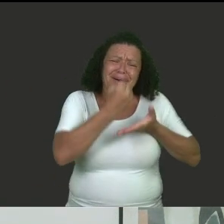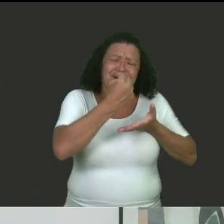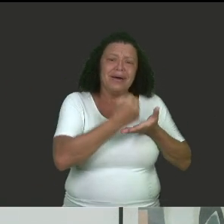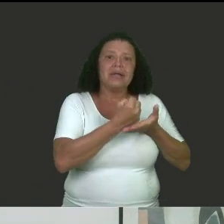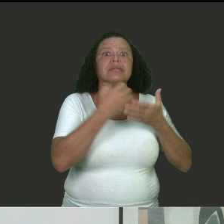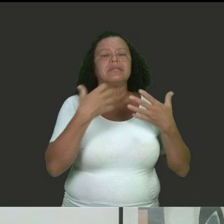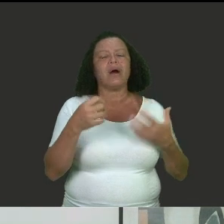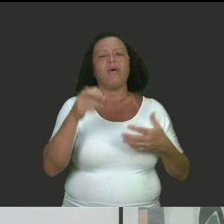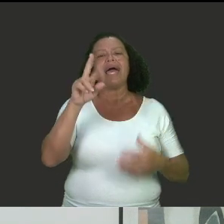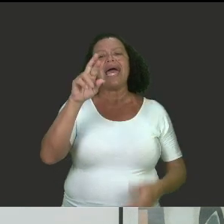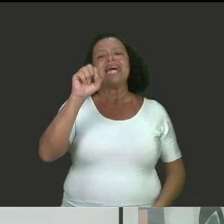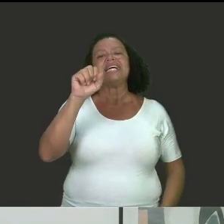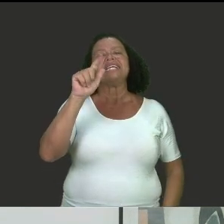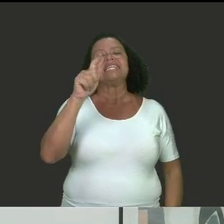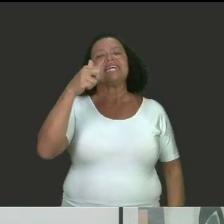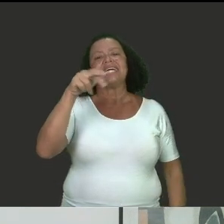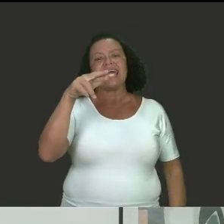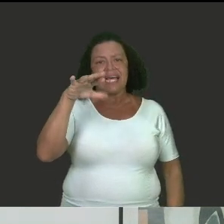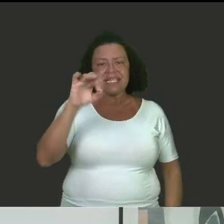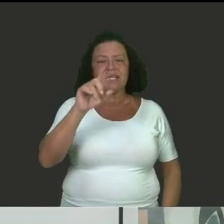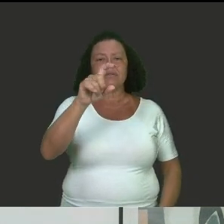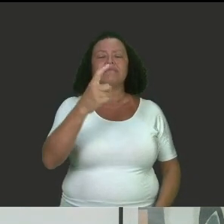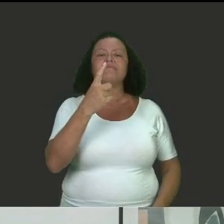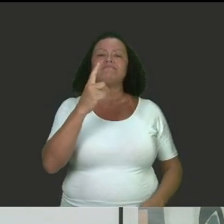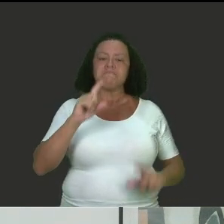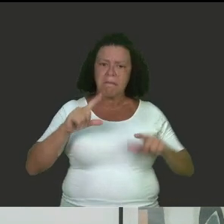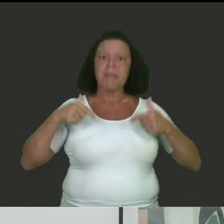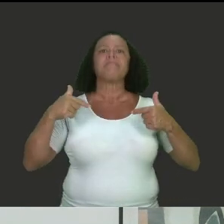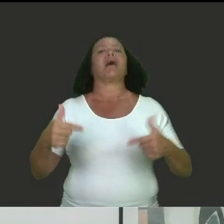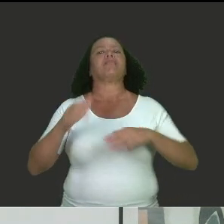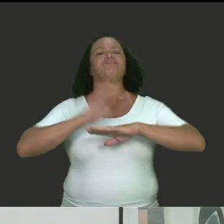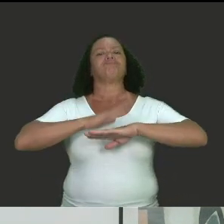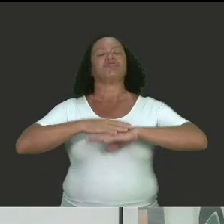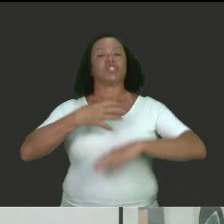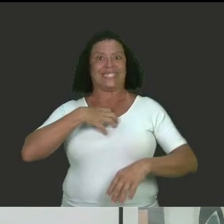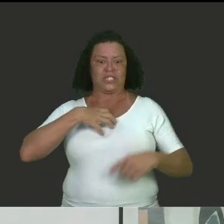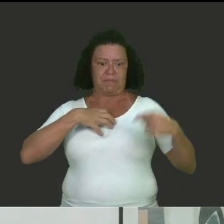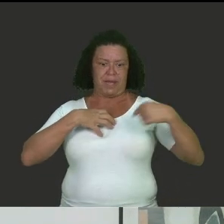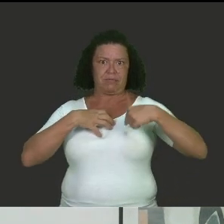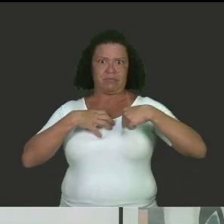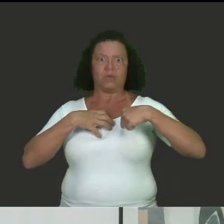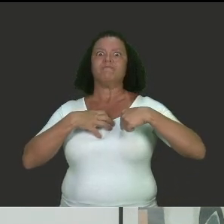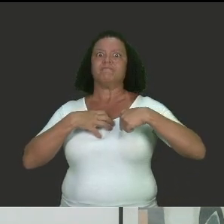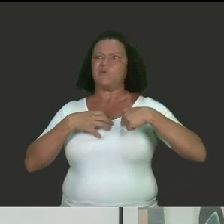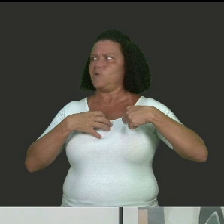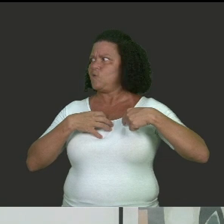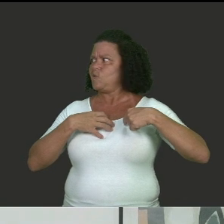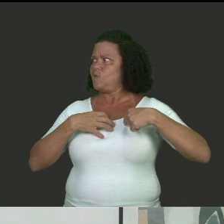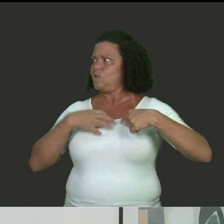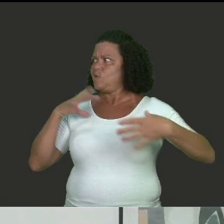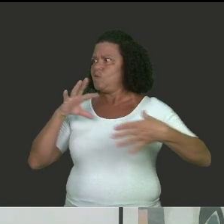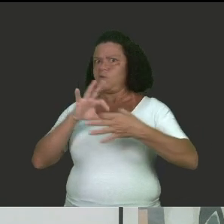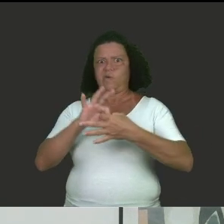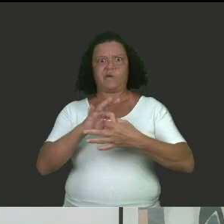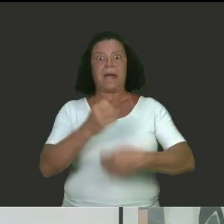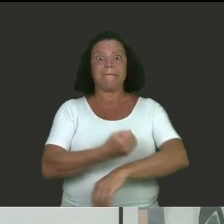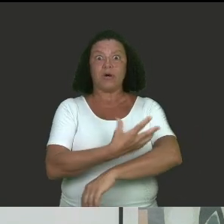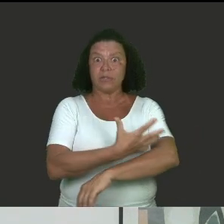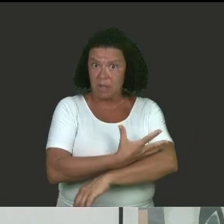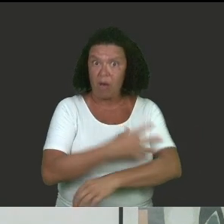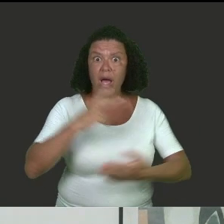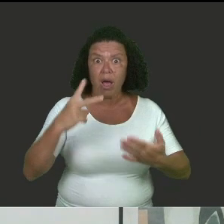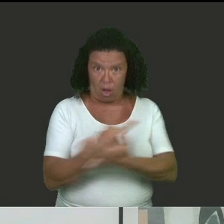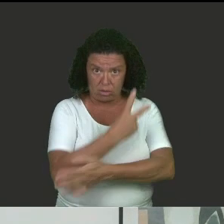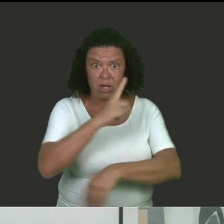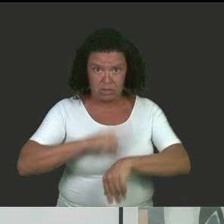você toma essa atitude mais vinda de um sentimento, tá? Vinculado a uma emoção.